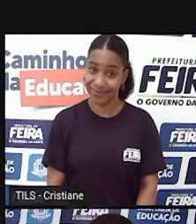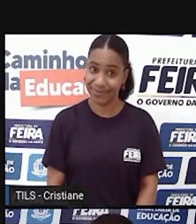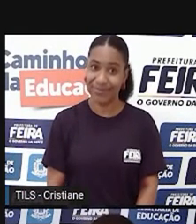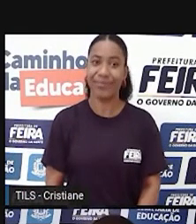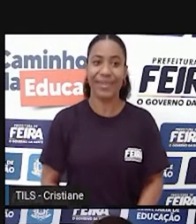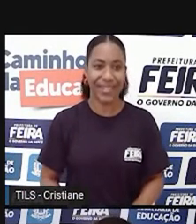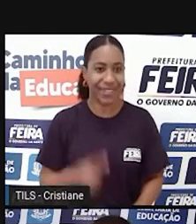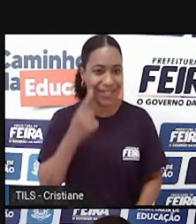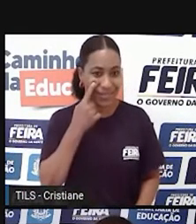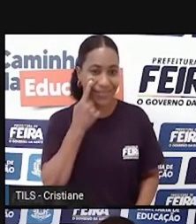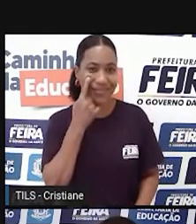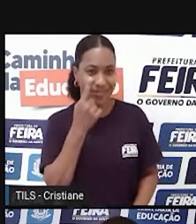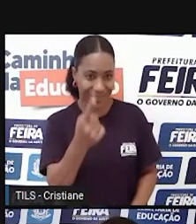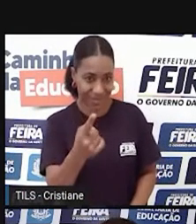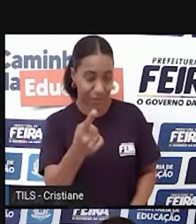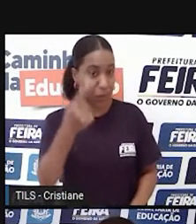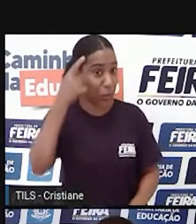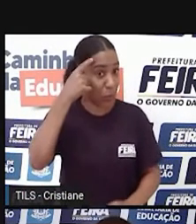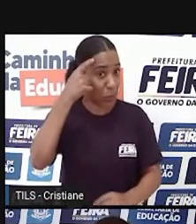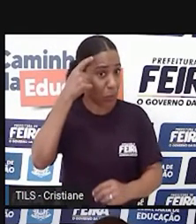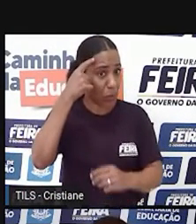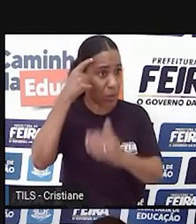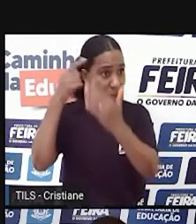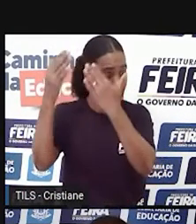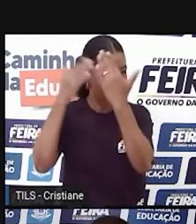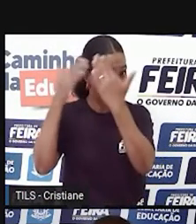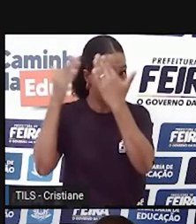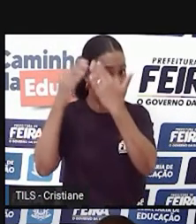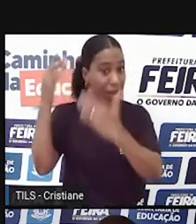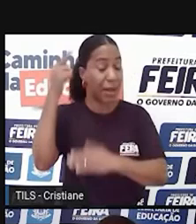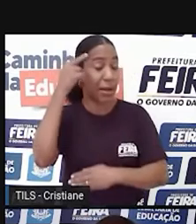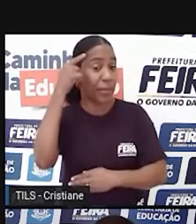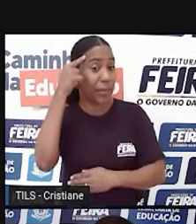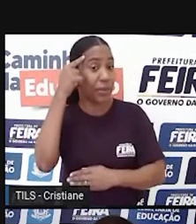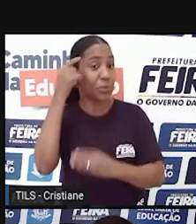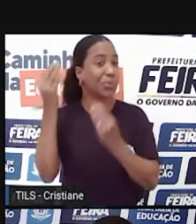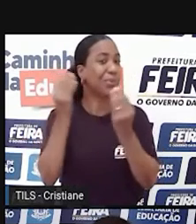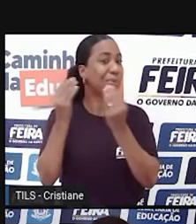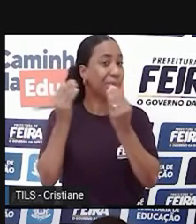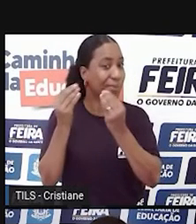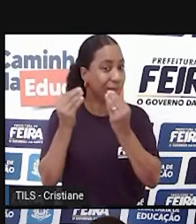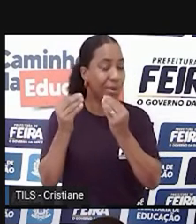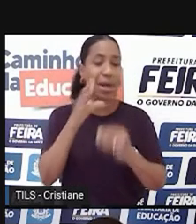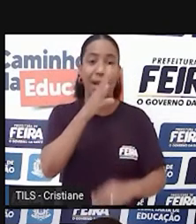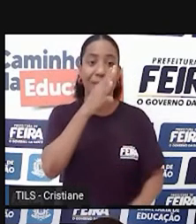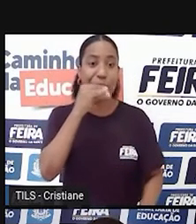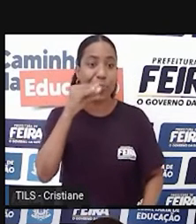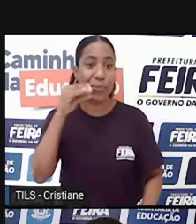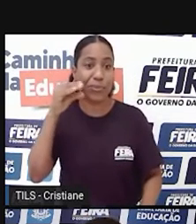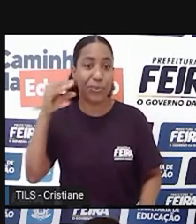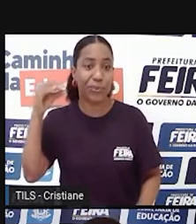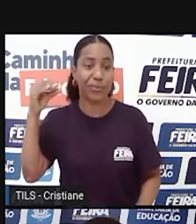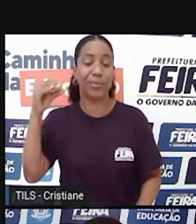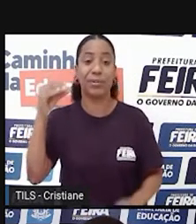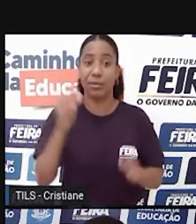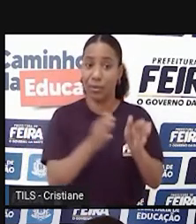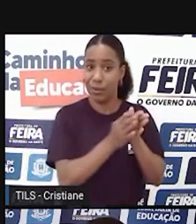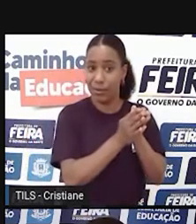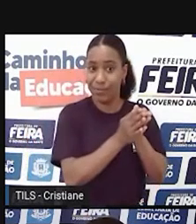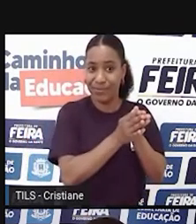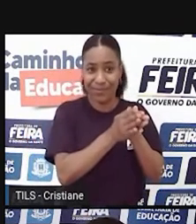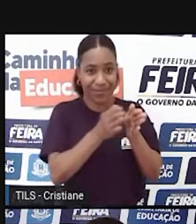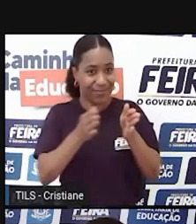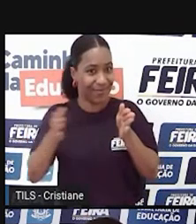Então, né, do ponto de vista psicológico, a adolescência ela tem se estendido, né? Ela já não é